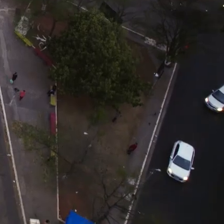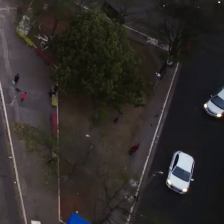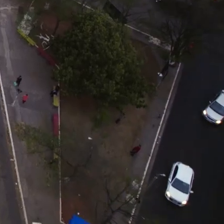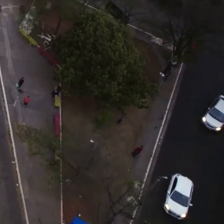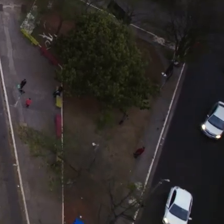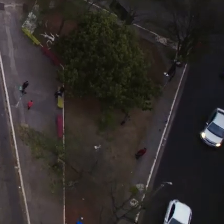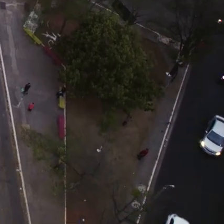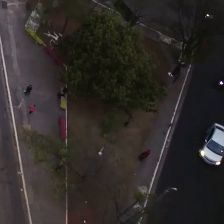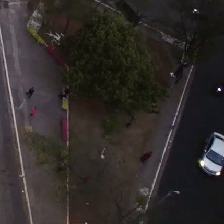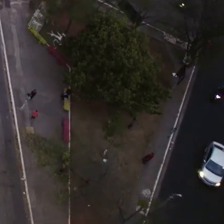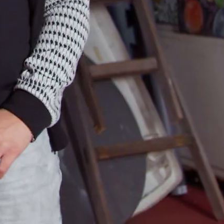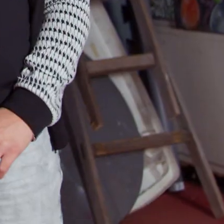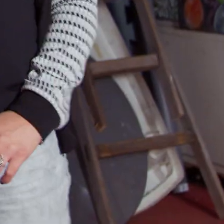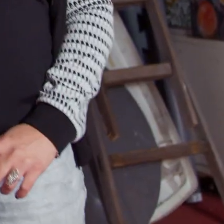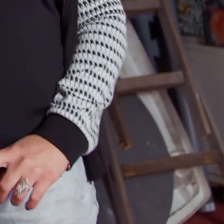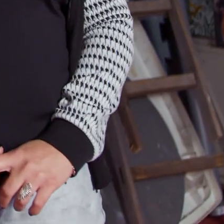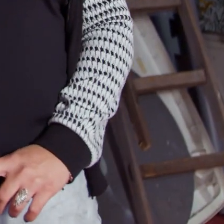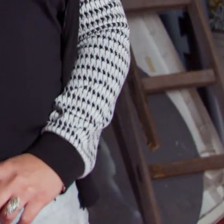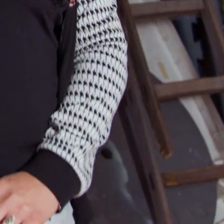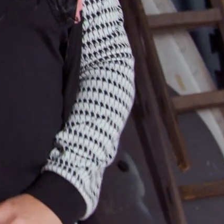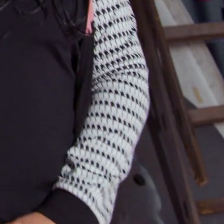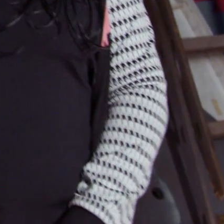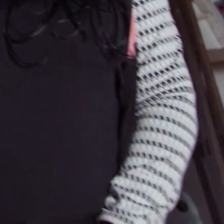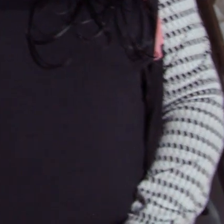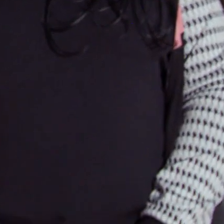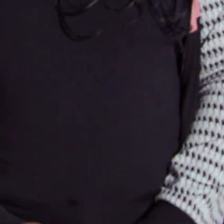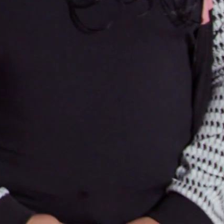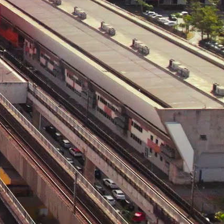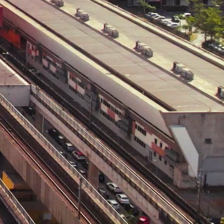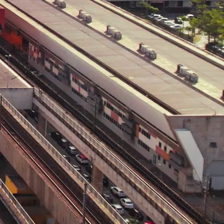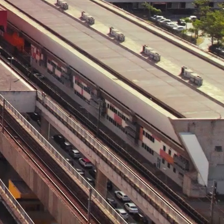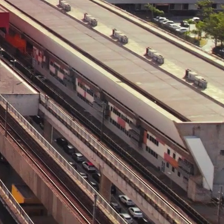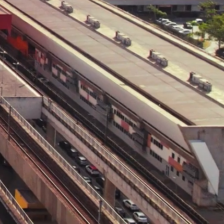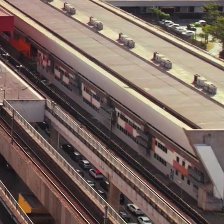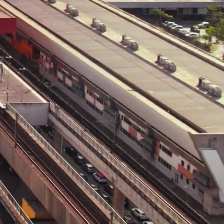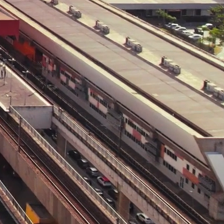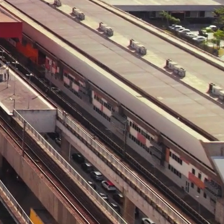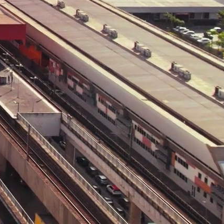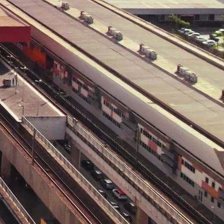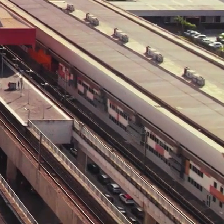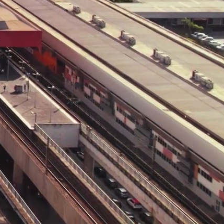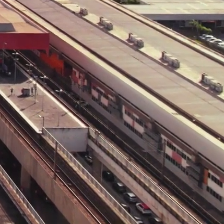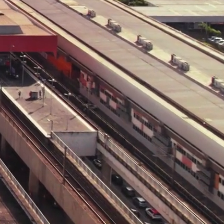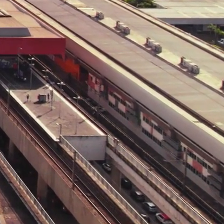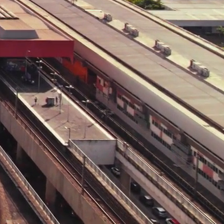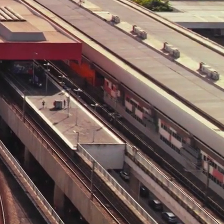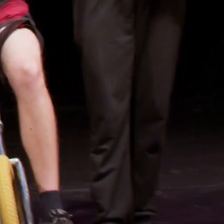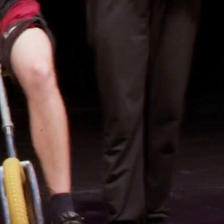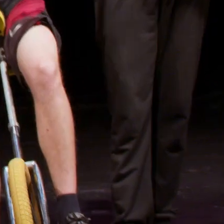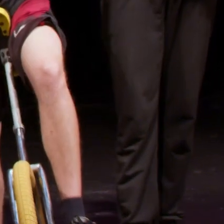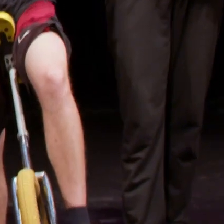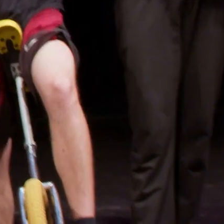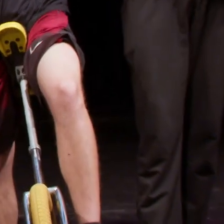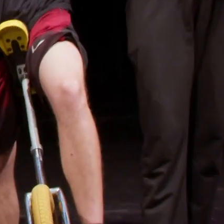no Sesc e nos pontos de cultura do Ministério da Cultura. Homem de boné acenando. Iniciaram a construção de portfólios